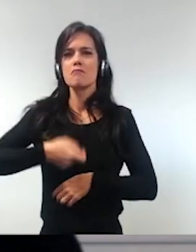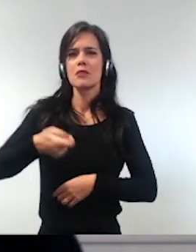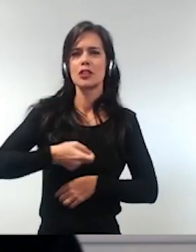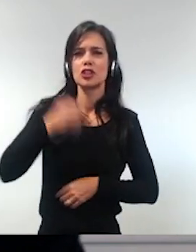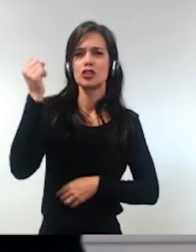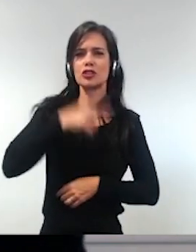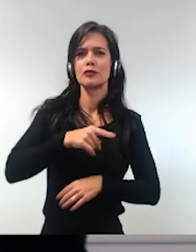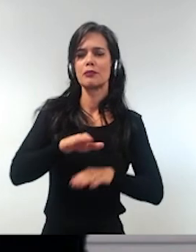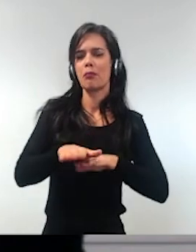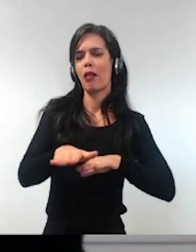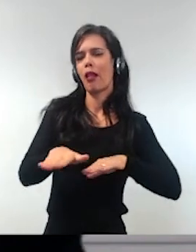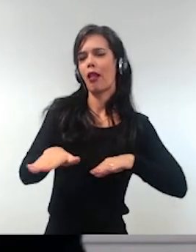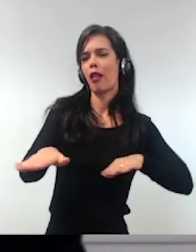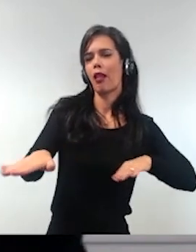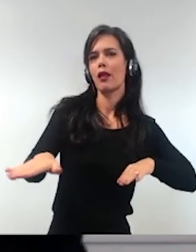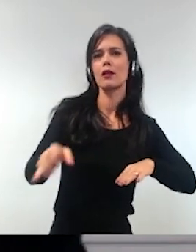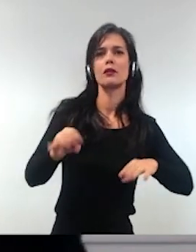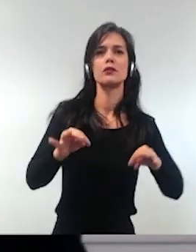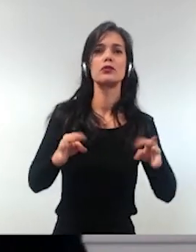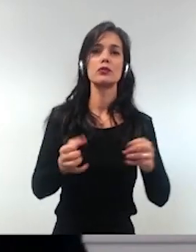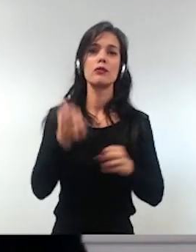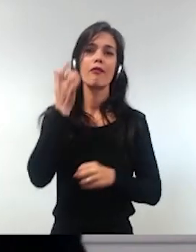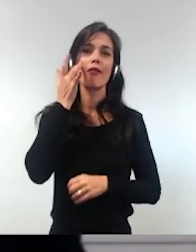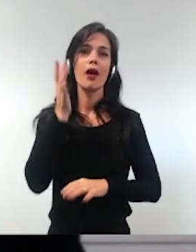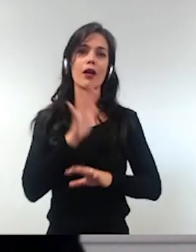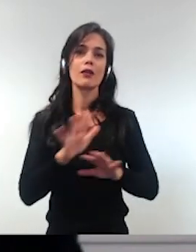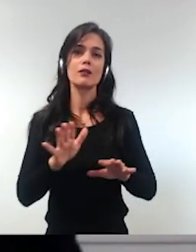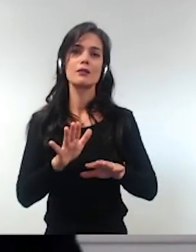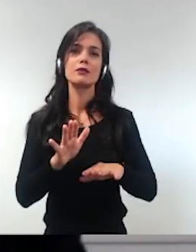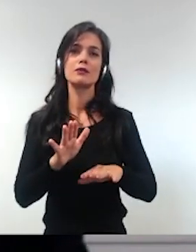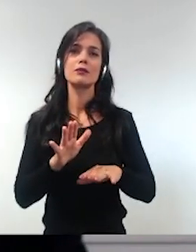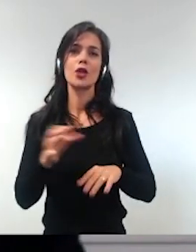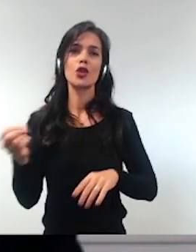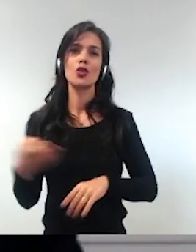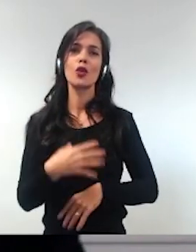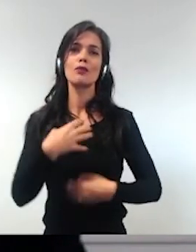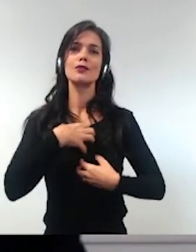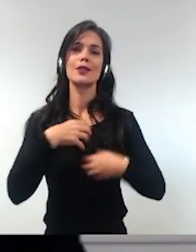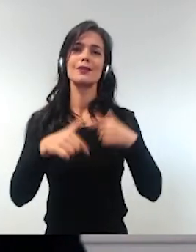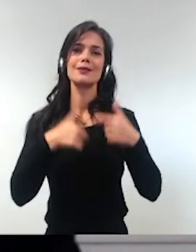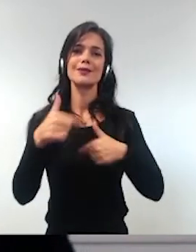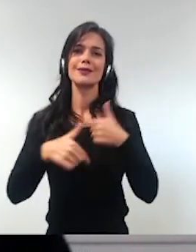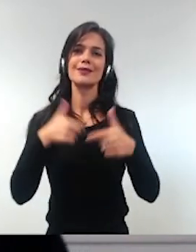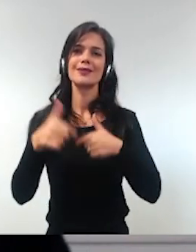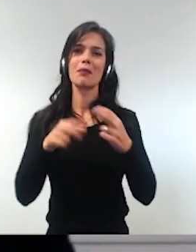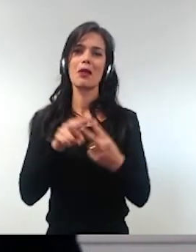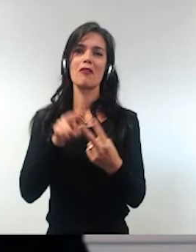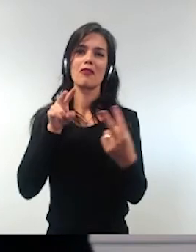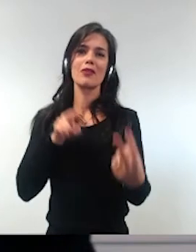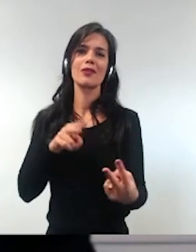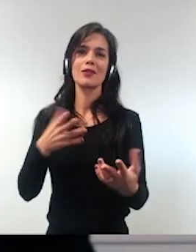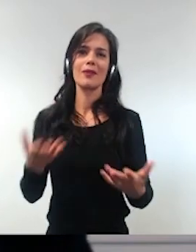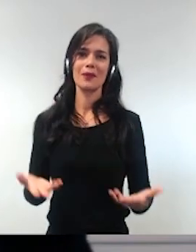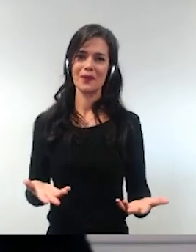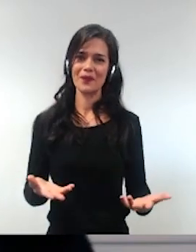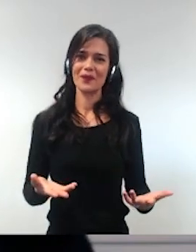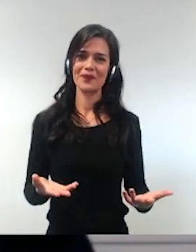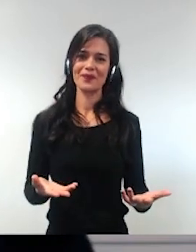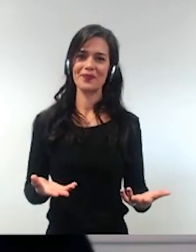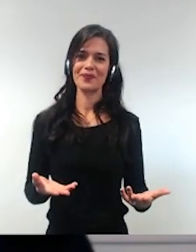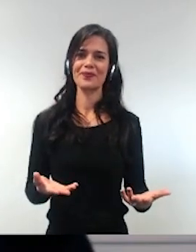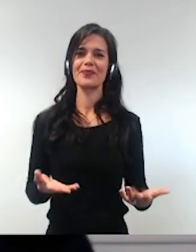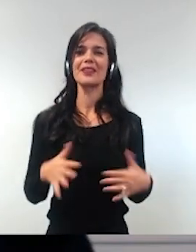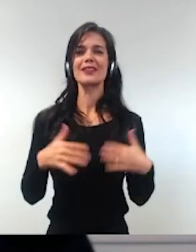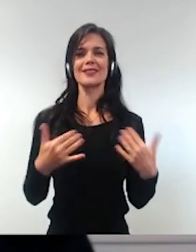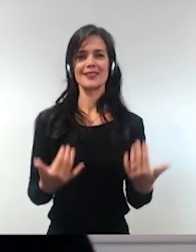trabalho. Isso tudo foi facilitado com esse novo modelo de trabalho virtual que a gente tem desenvolvido. De